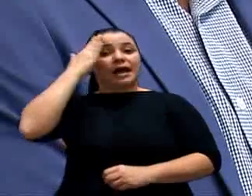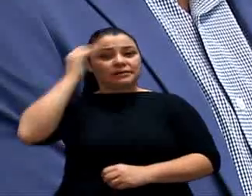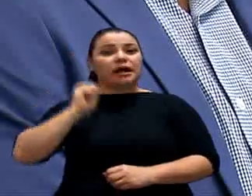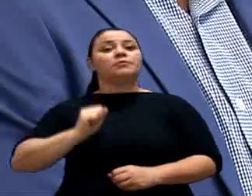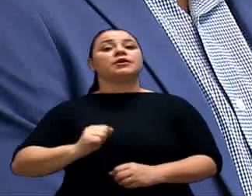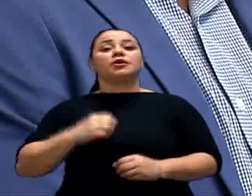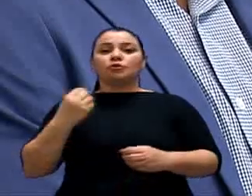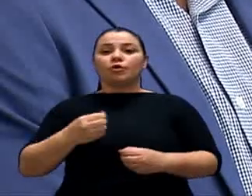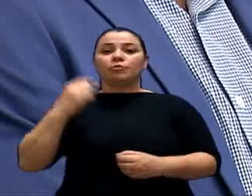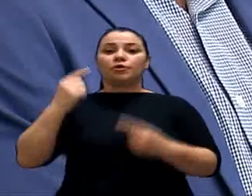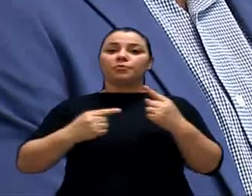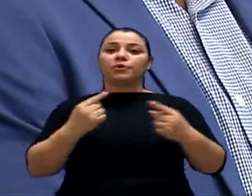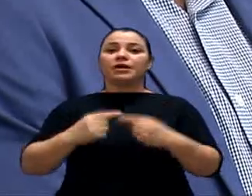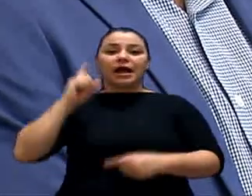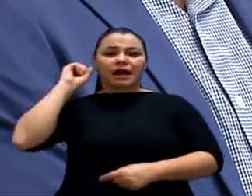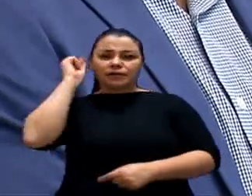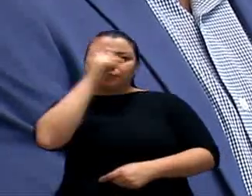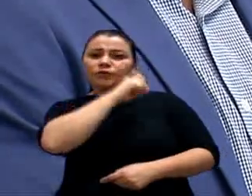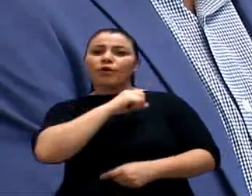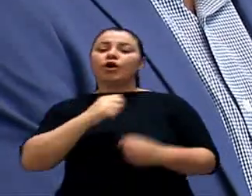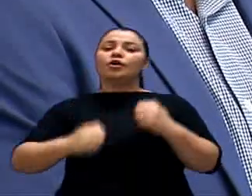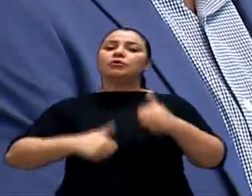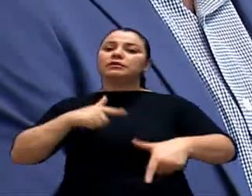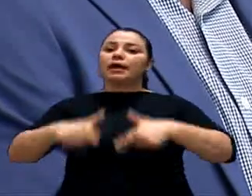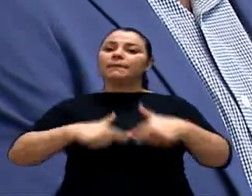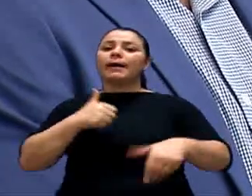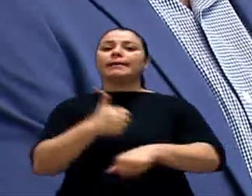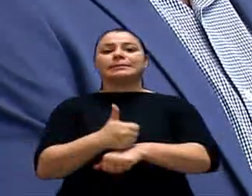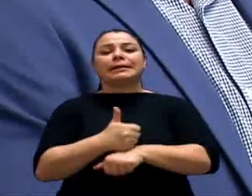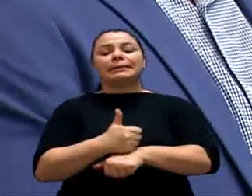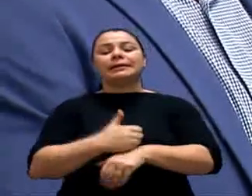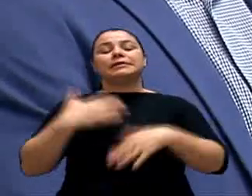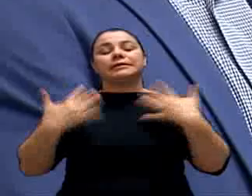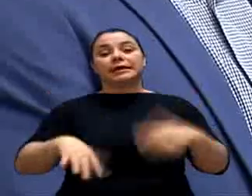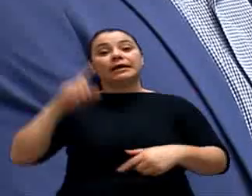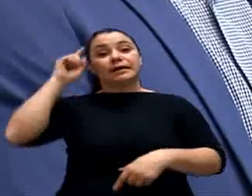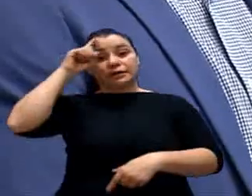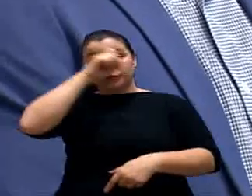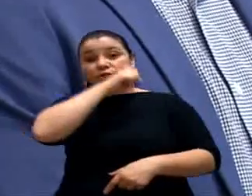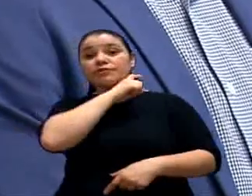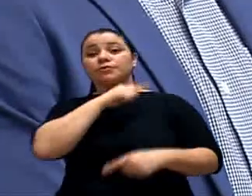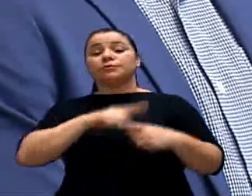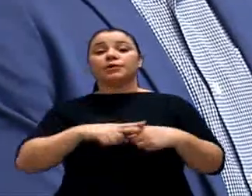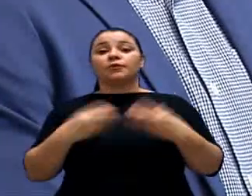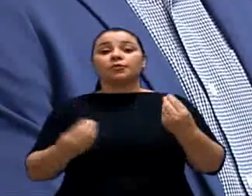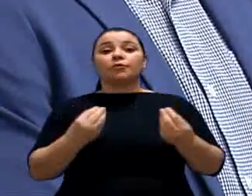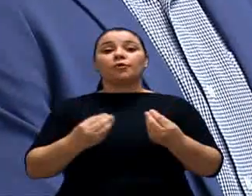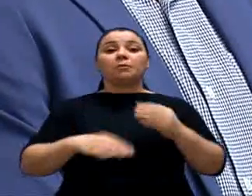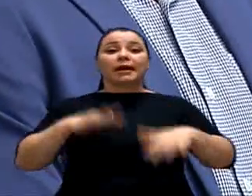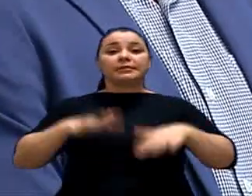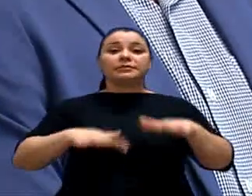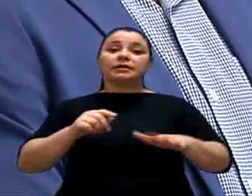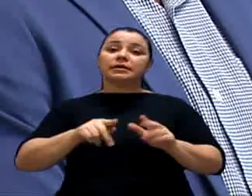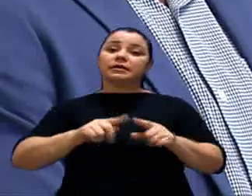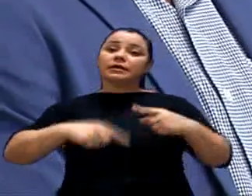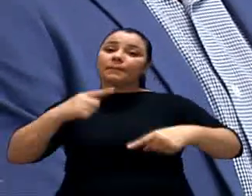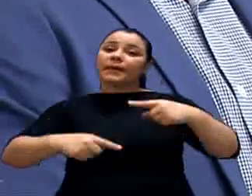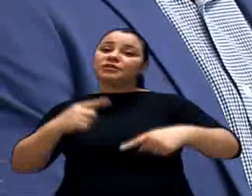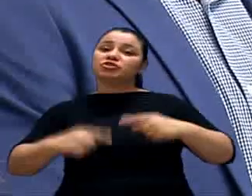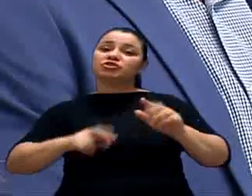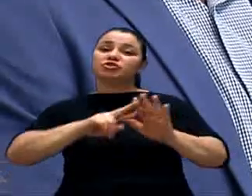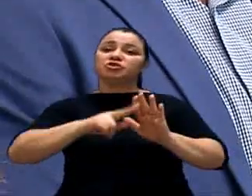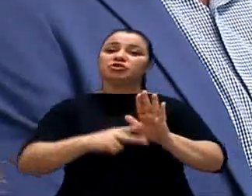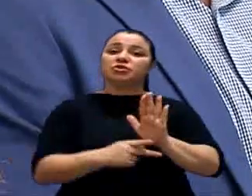as dificuldades que os policiais têm para exercerem seus trabalhos, nós sabemos disso. Às vezes a questão de efetivo, às vezes a questão de material, às vezes a